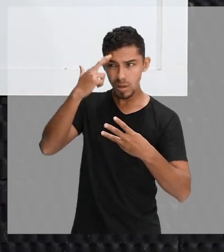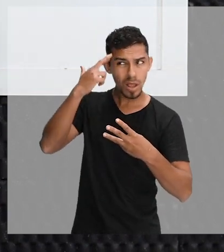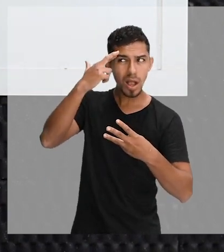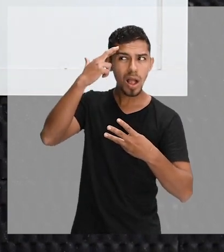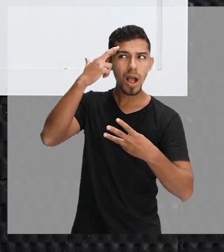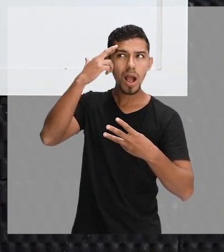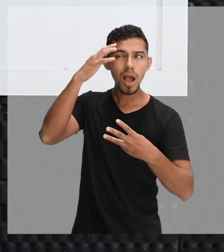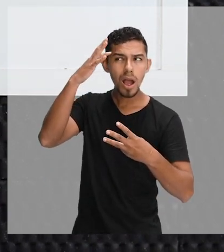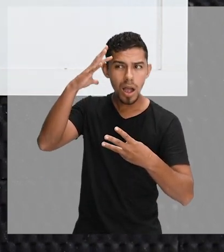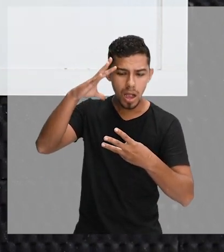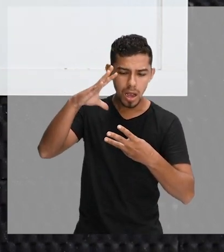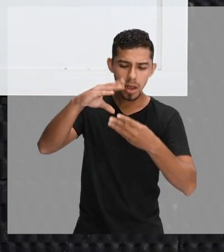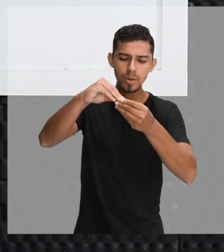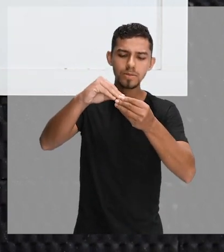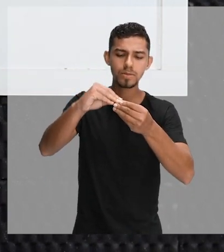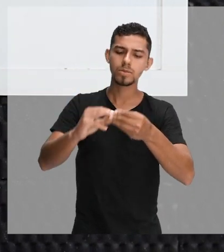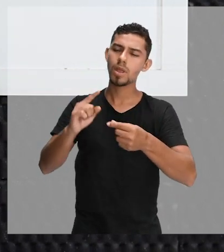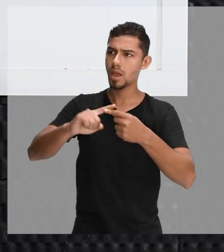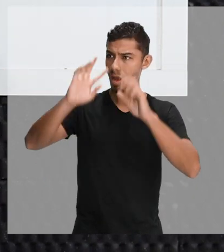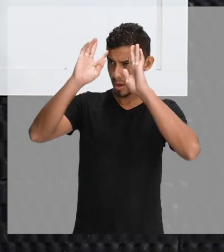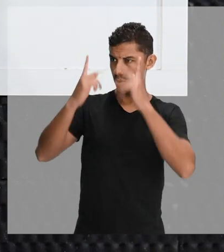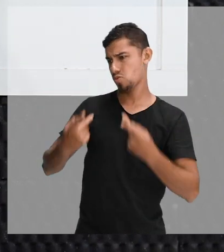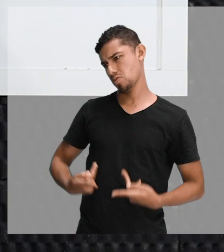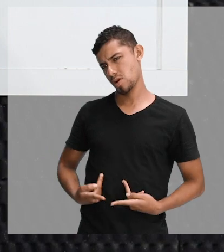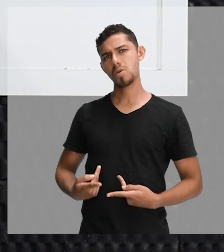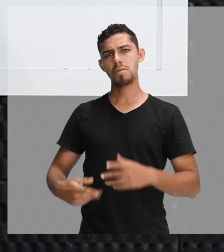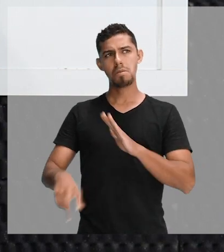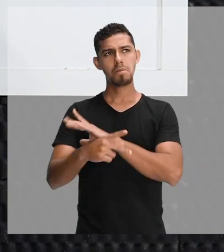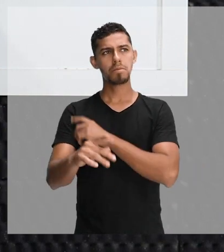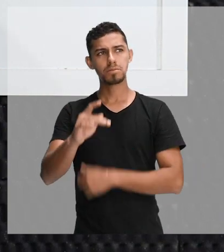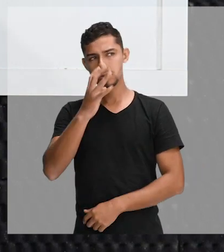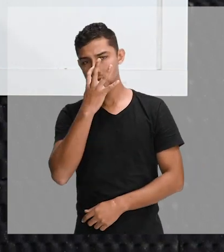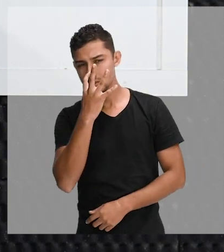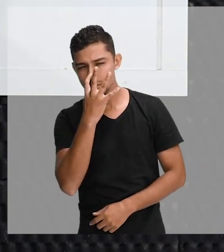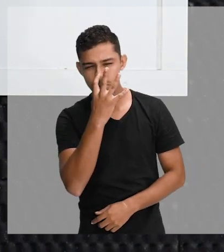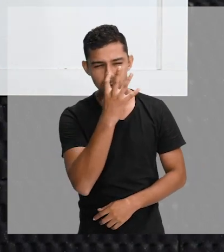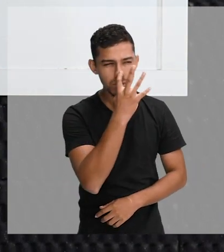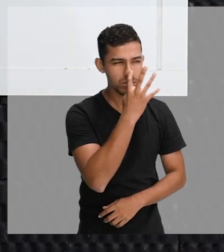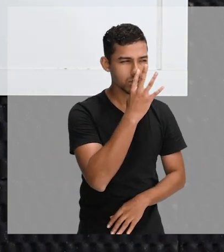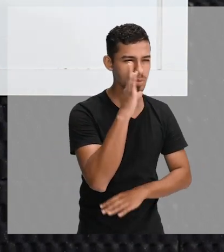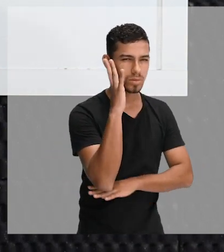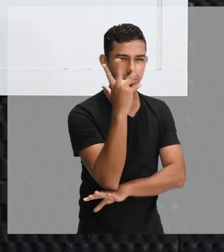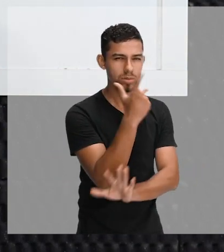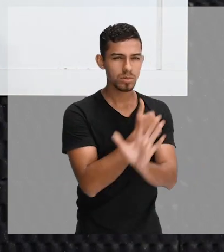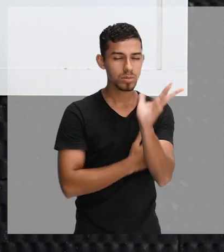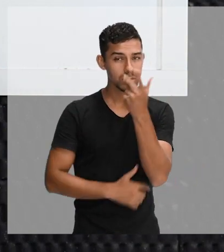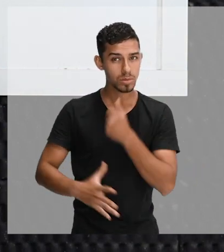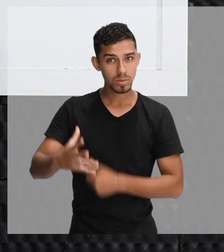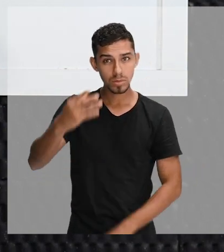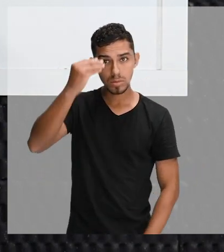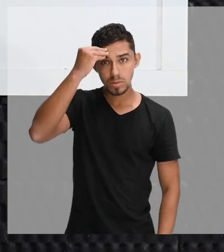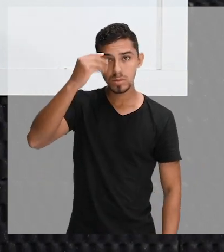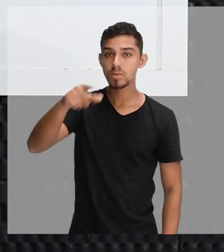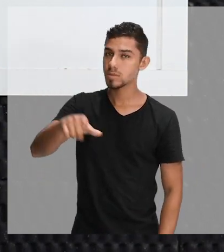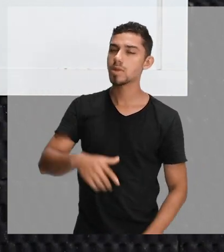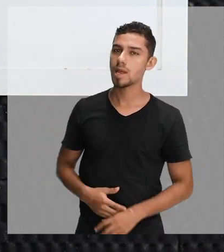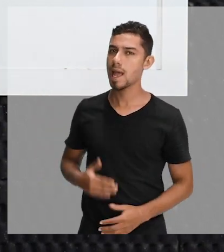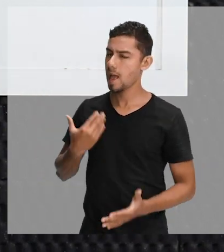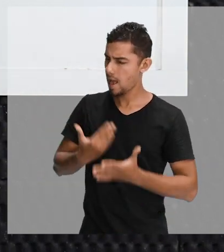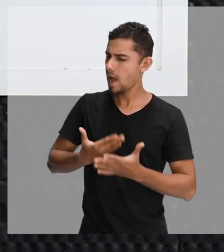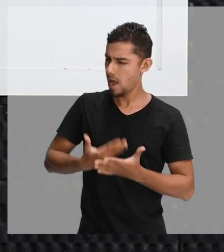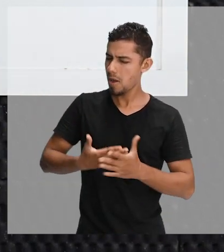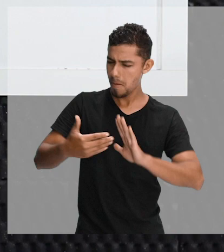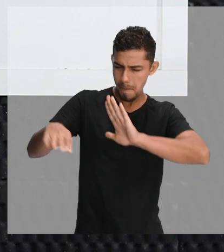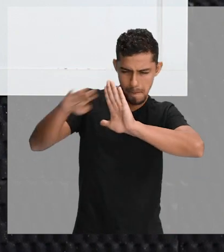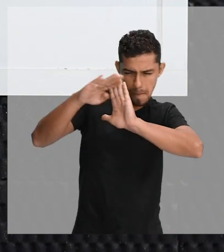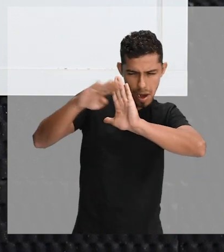vai fazer essa ciência é o ser humano, e através da observação da natureza. Sacou a ideia? Olha só, tá vendo como a aula é pensada, é